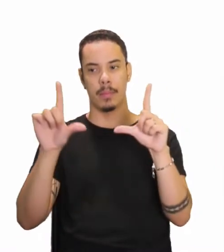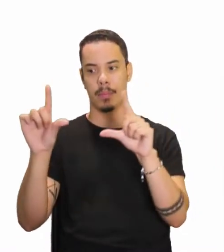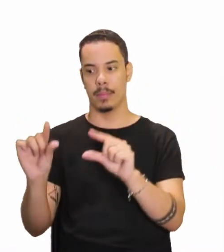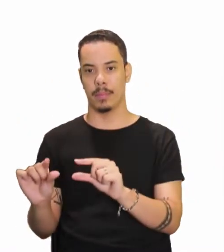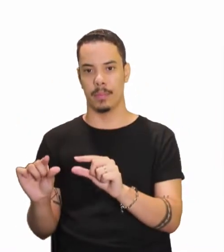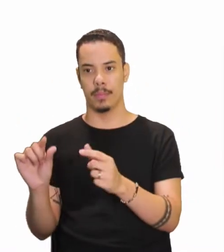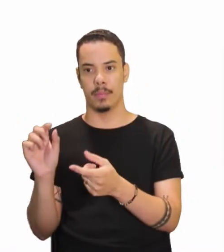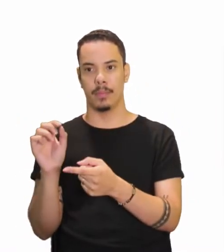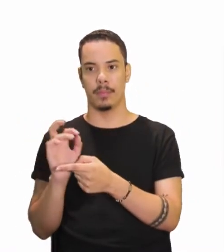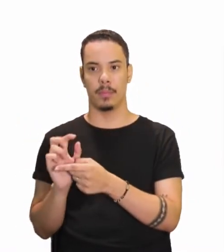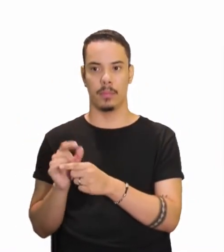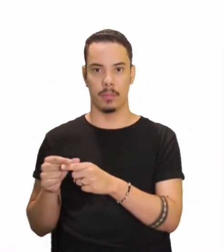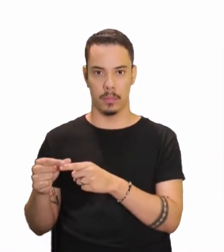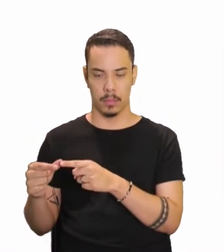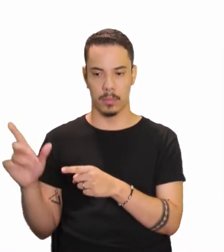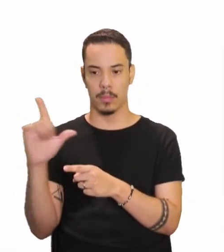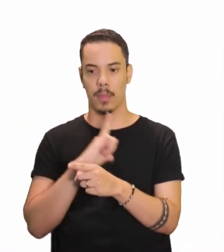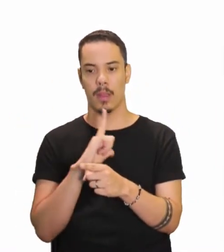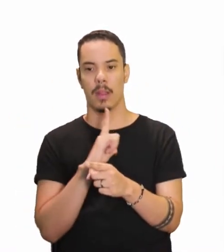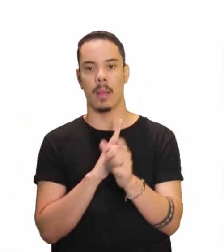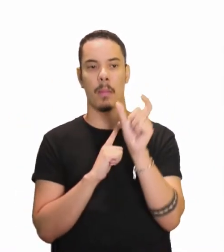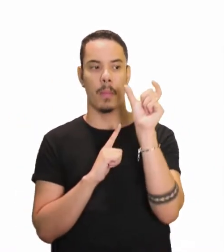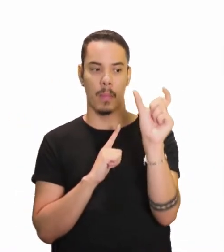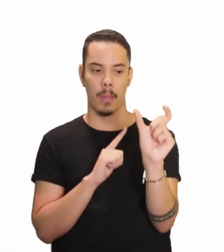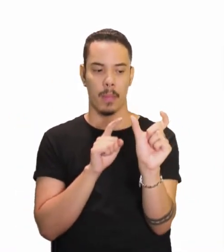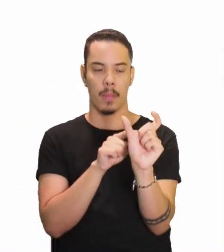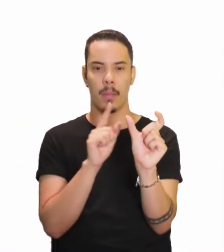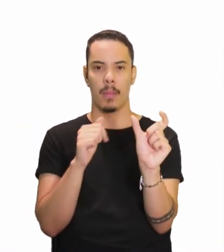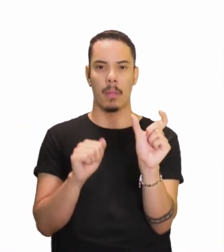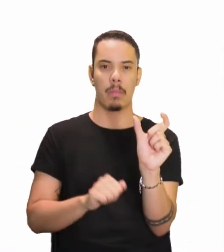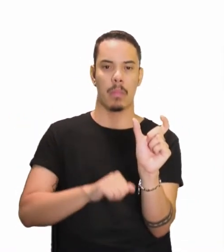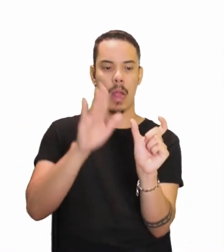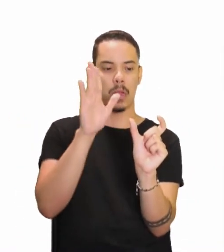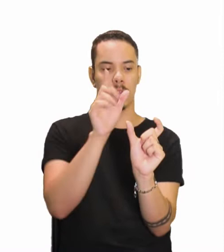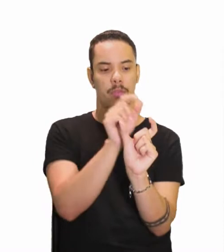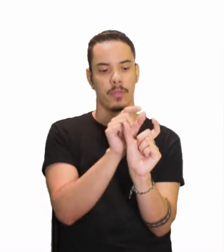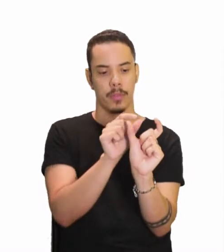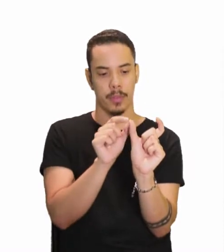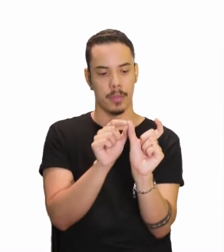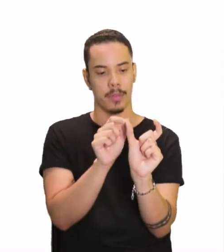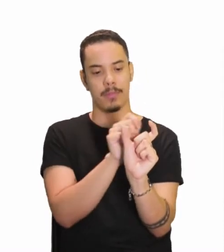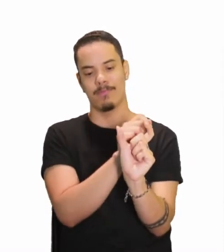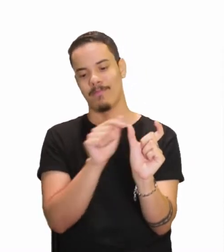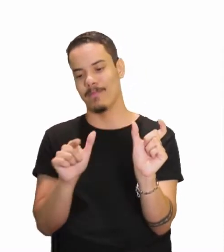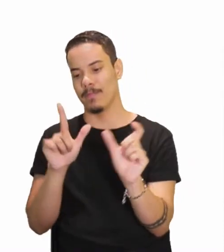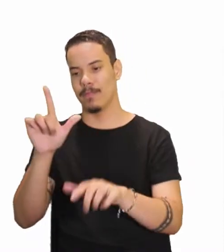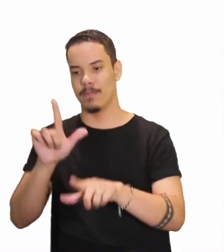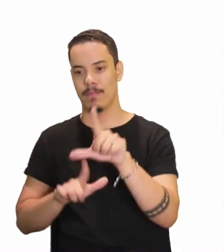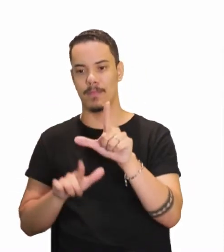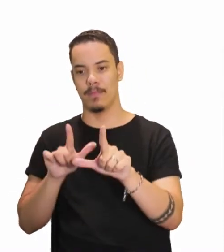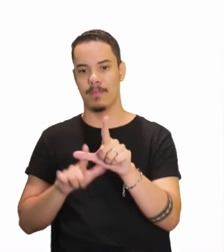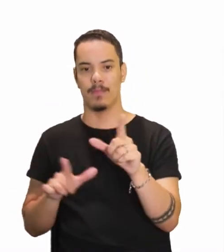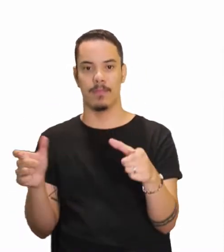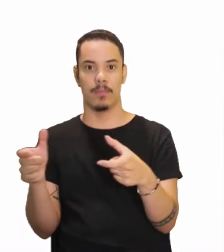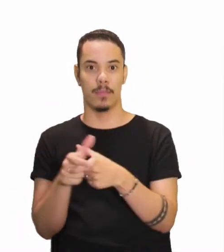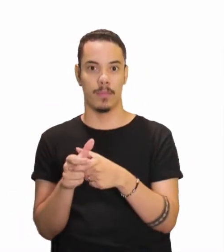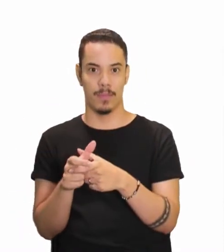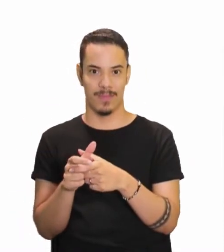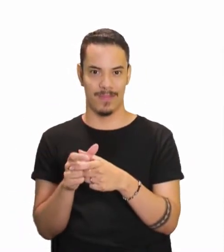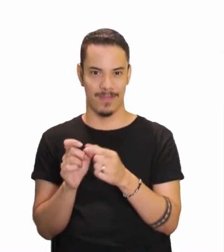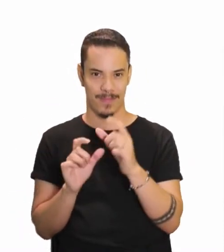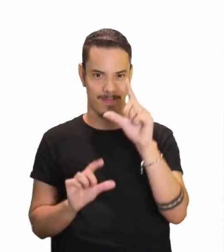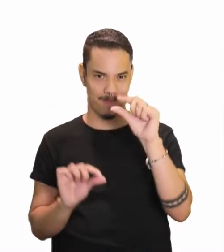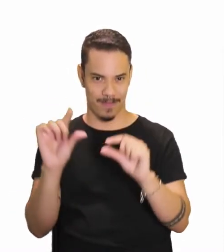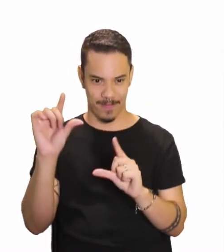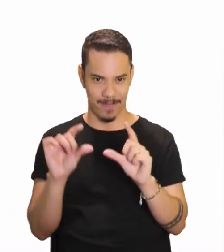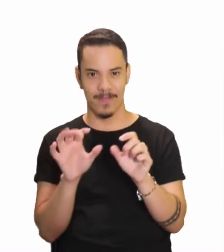fonemas. Vai ter palavra que vai ter mais fonemas, né? E poucas letras, tá